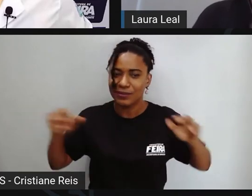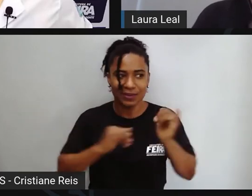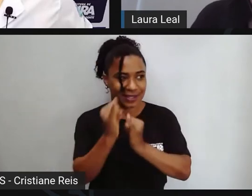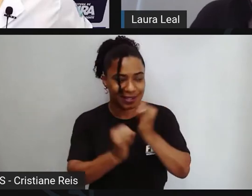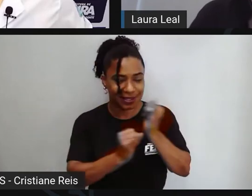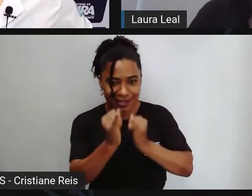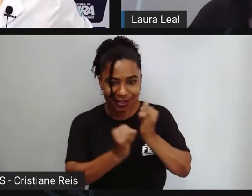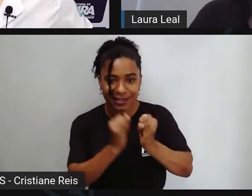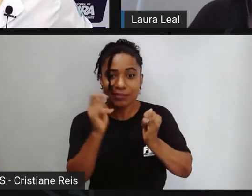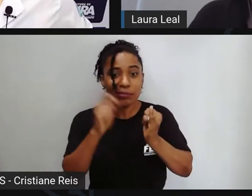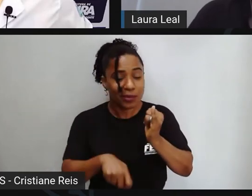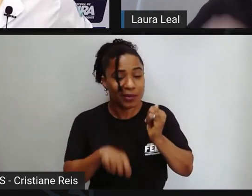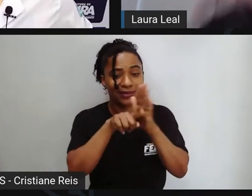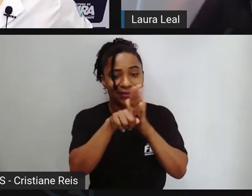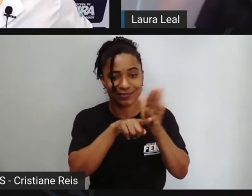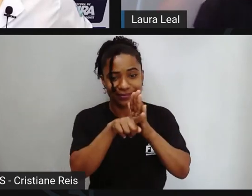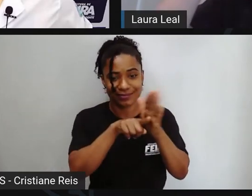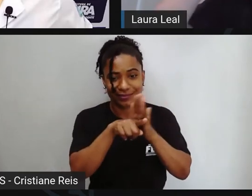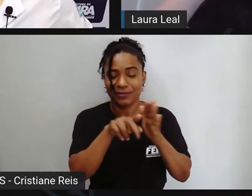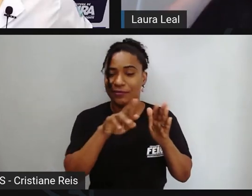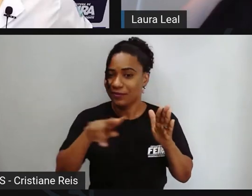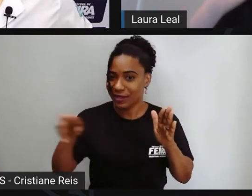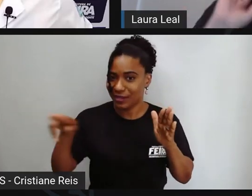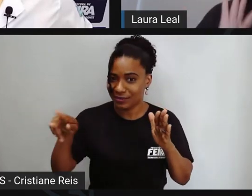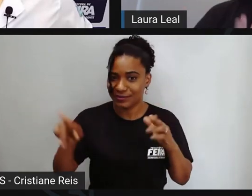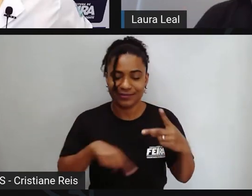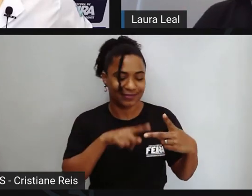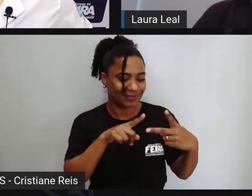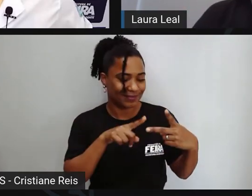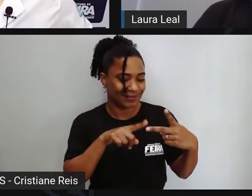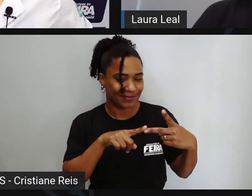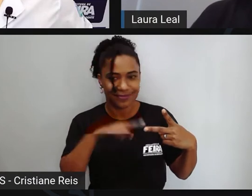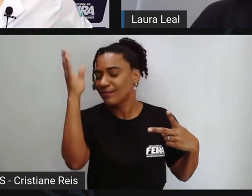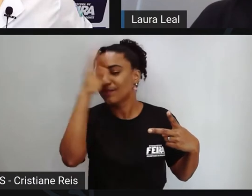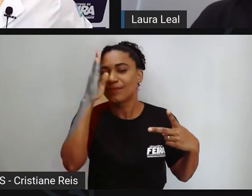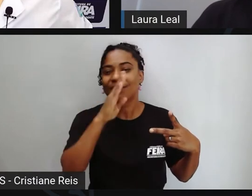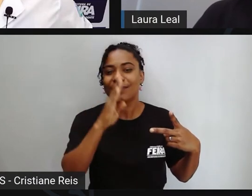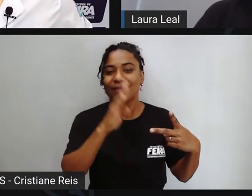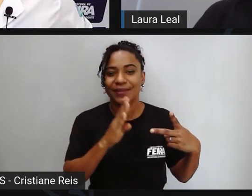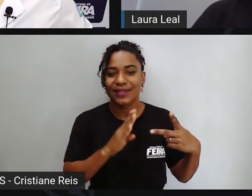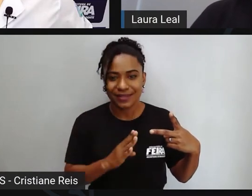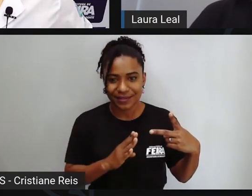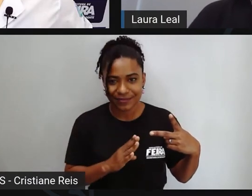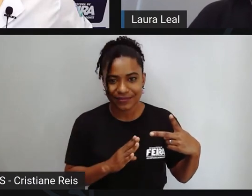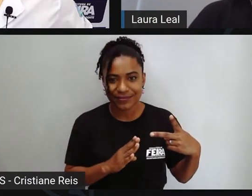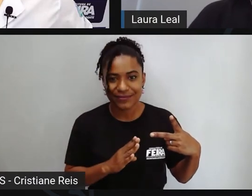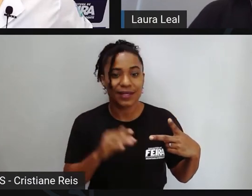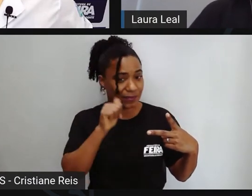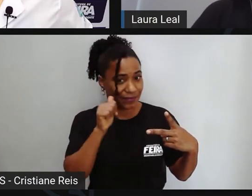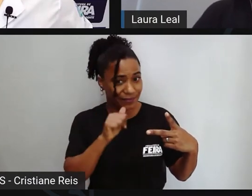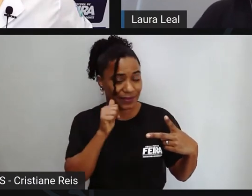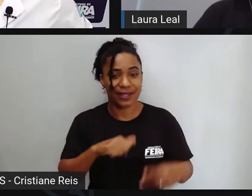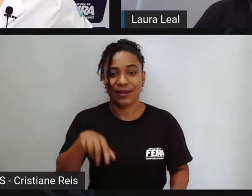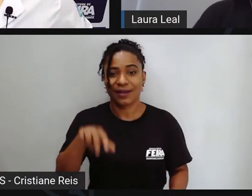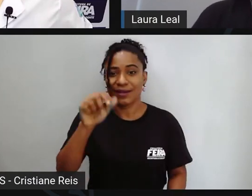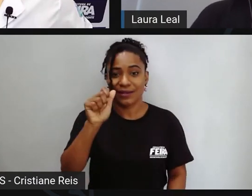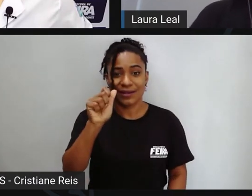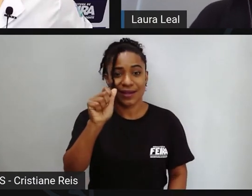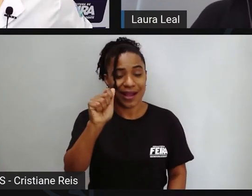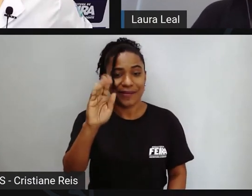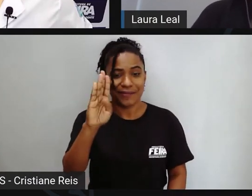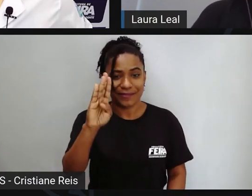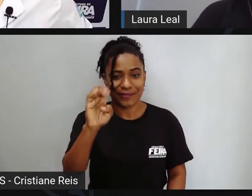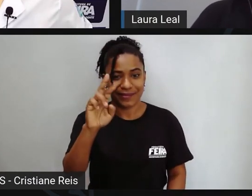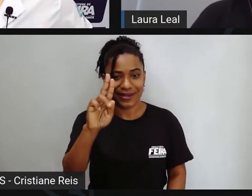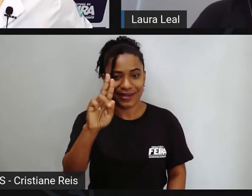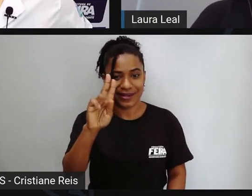pesquisem. Aqui no Brasil, eu recomendo vocês buscarem mais informações sobre a Bertha Lutz. A Bertha Lutz é filha de um